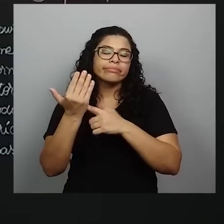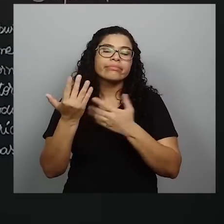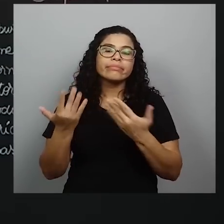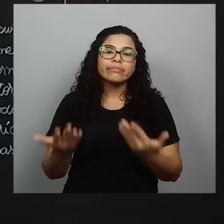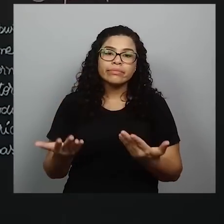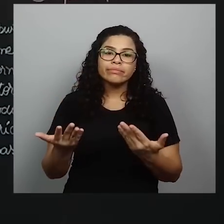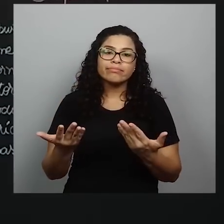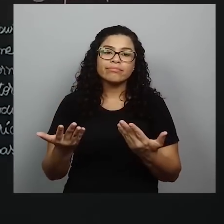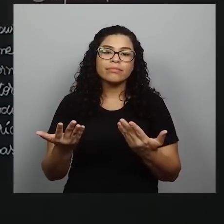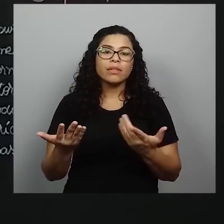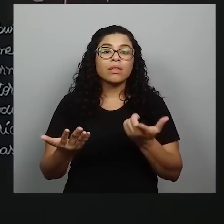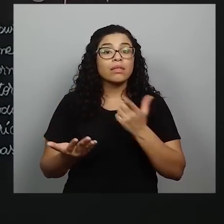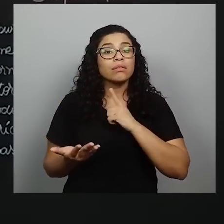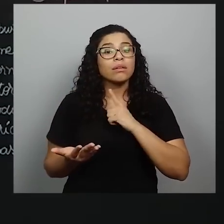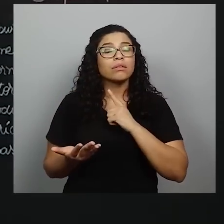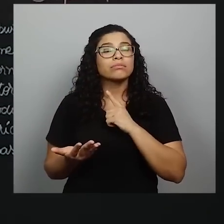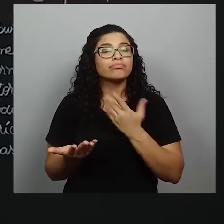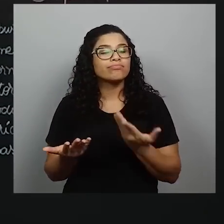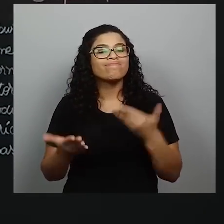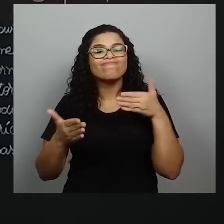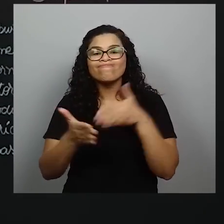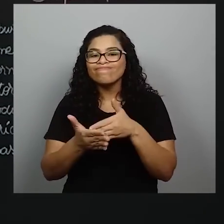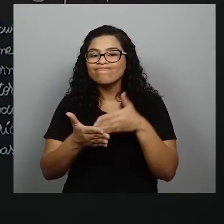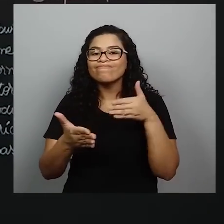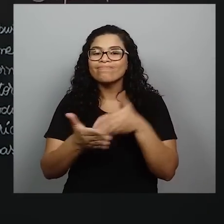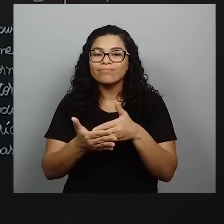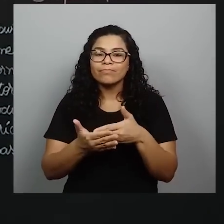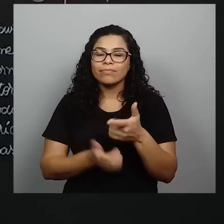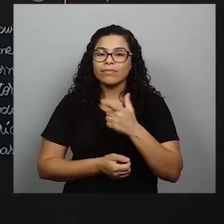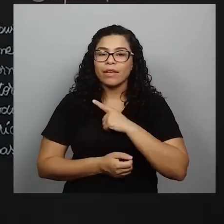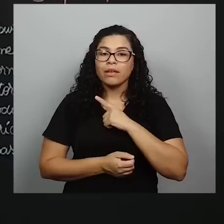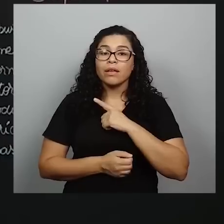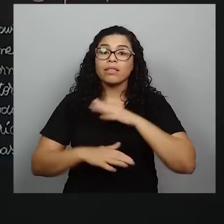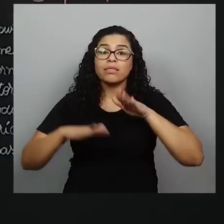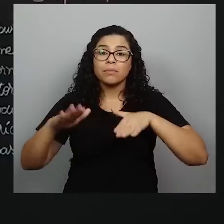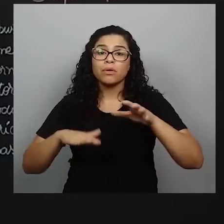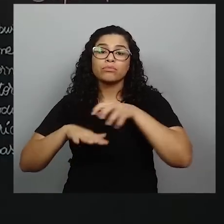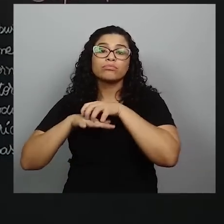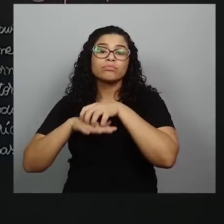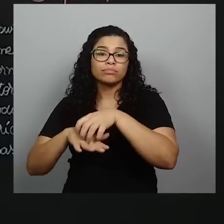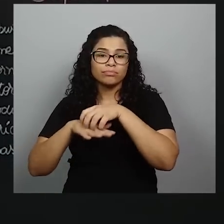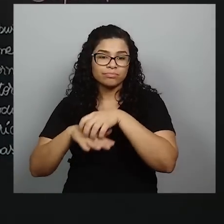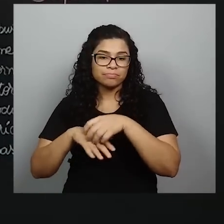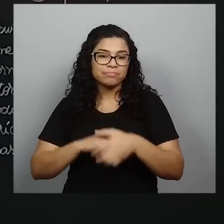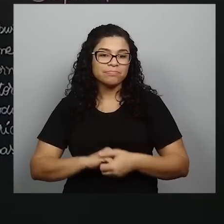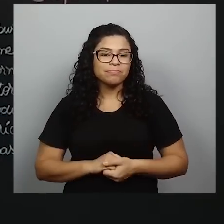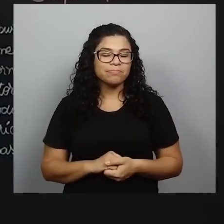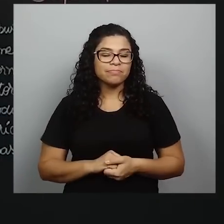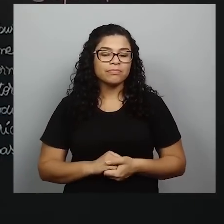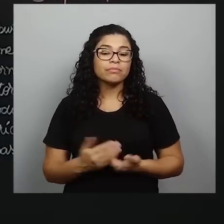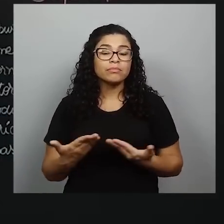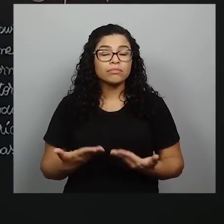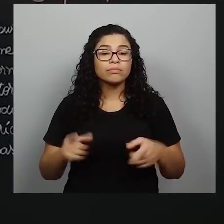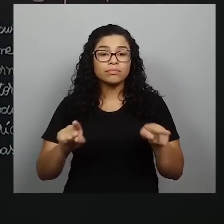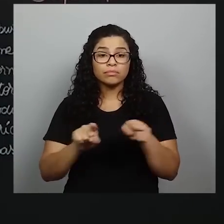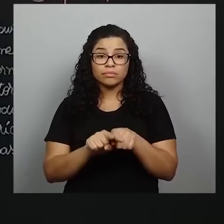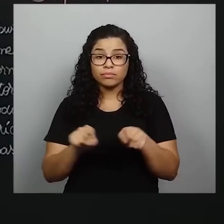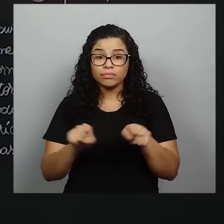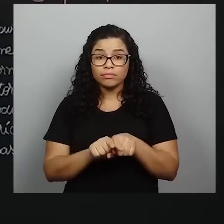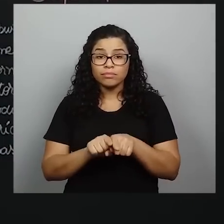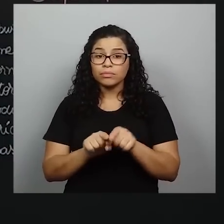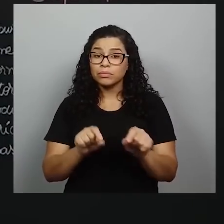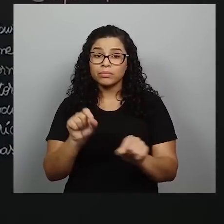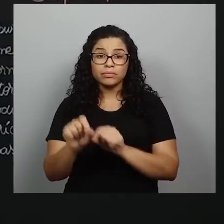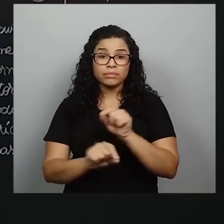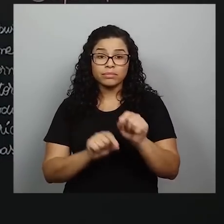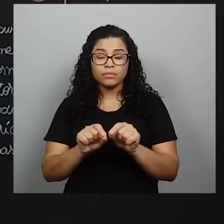essas situações acabam aí sendo limitadas justamente pelos meios de transporte. E sem contar também que vai gerar o